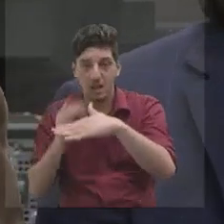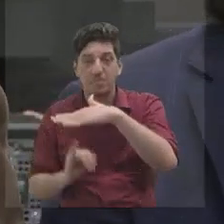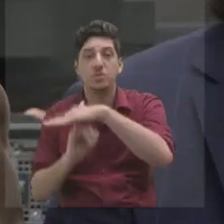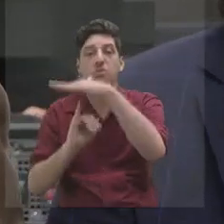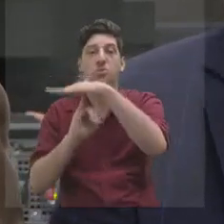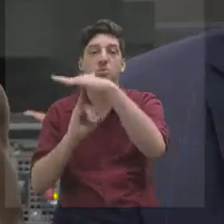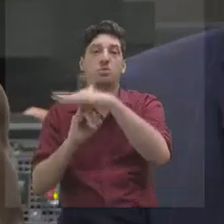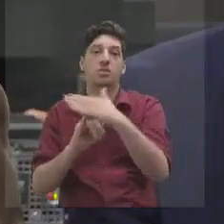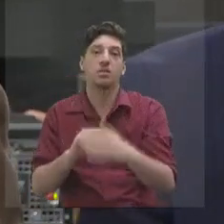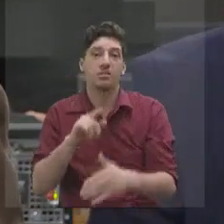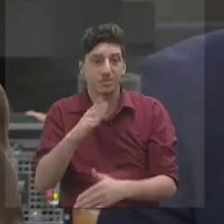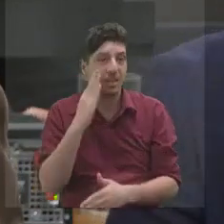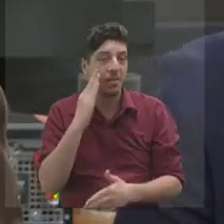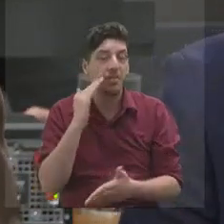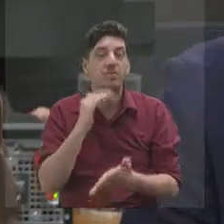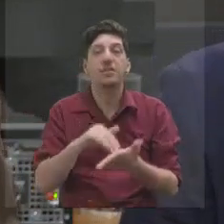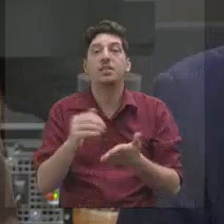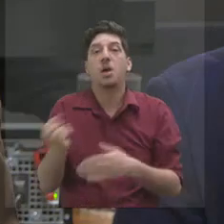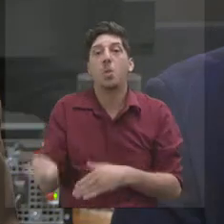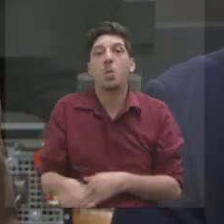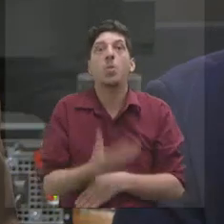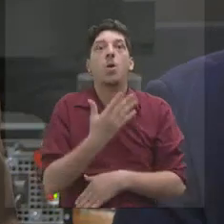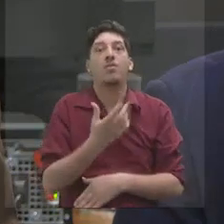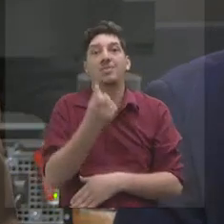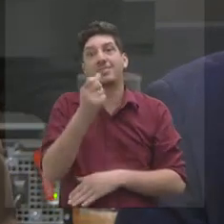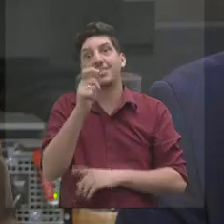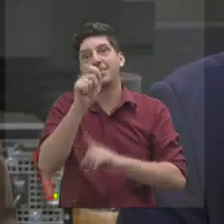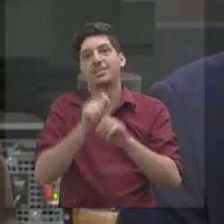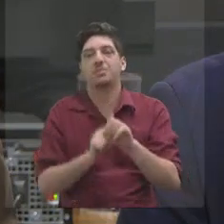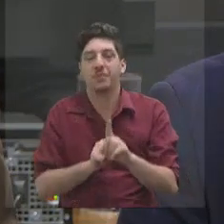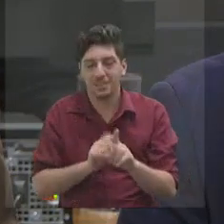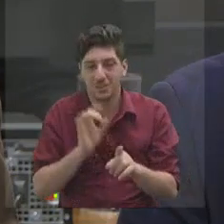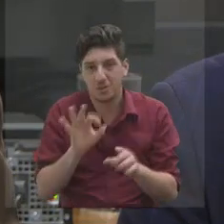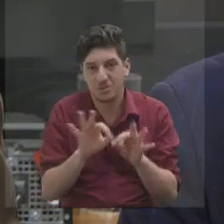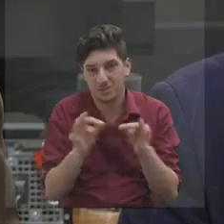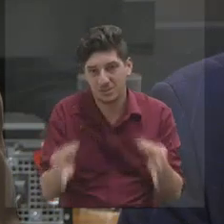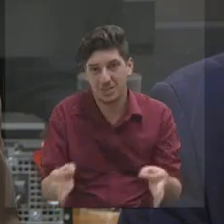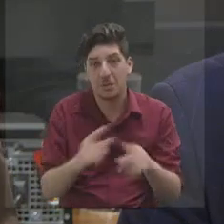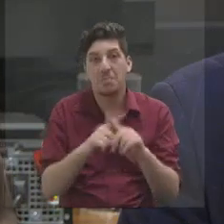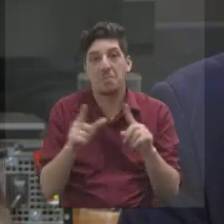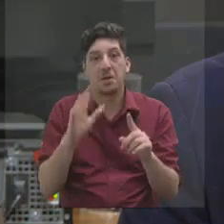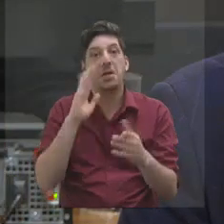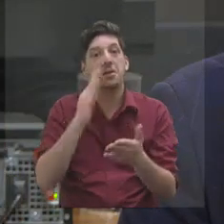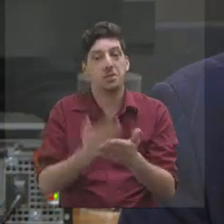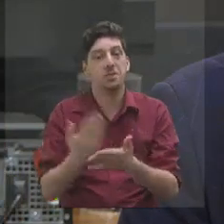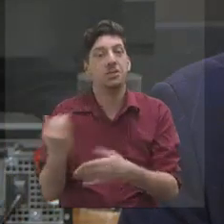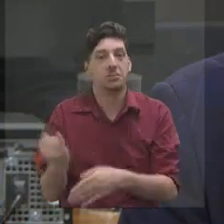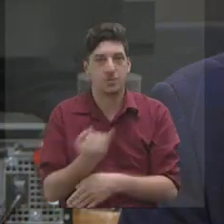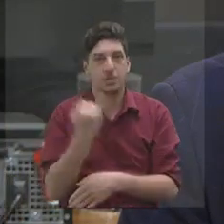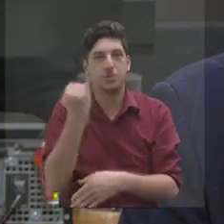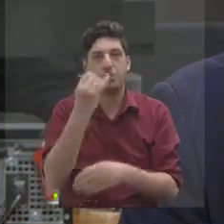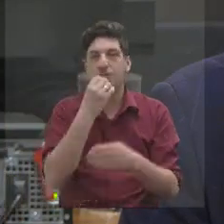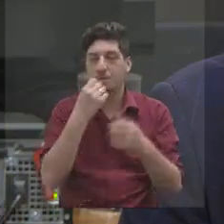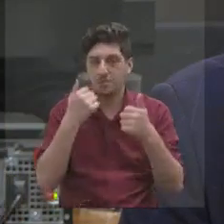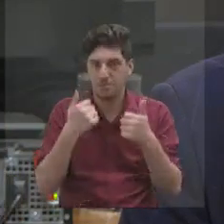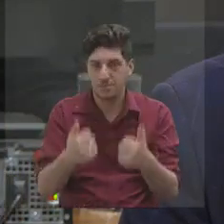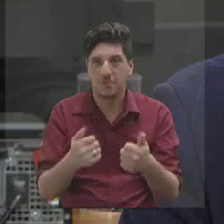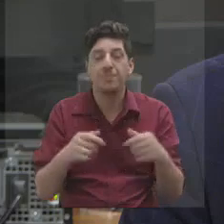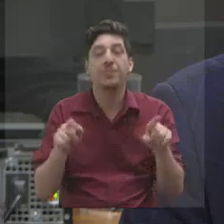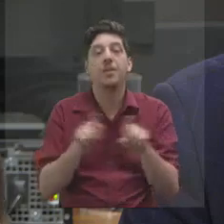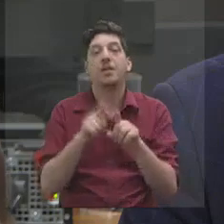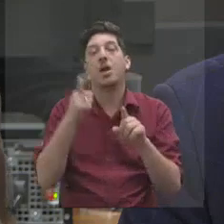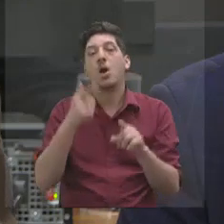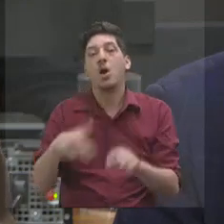menos seis meses e a gente sabe da sua dedicação Mas é uma pauta que eu considero fundamental a gente entra em outra questão